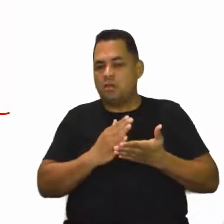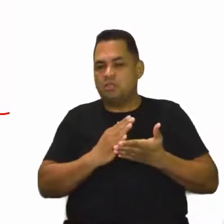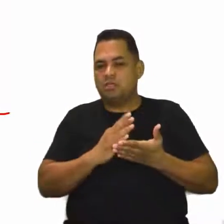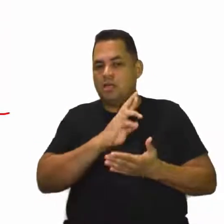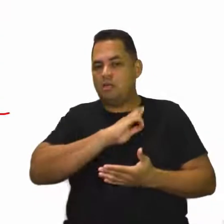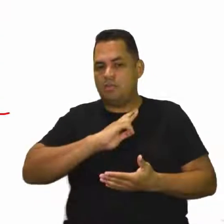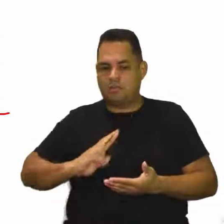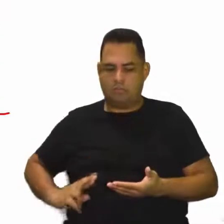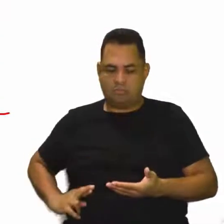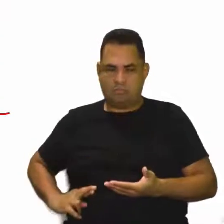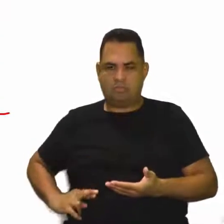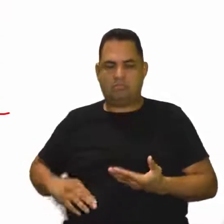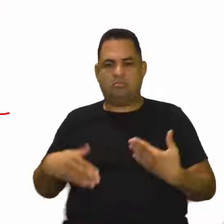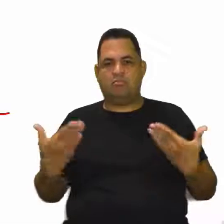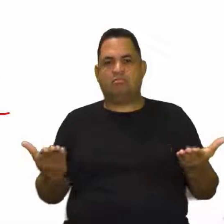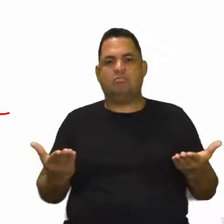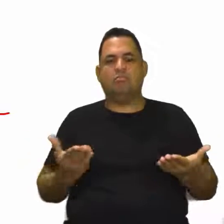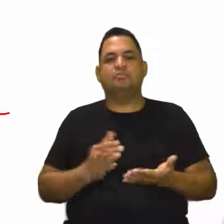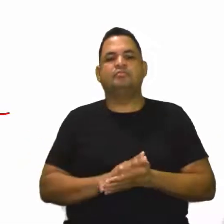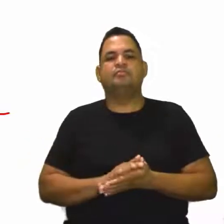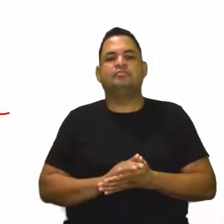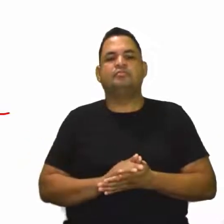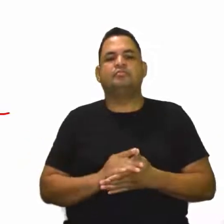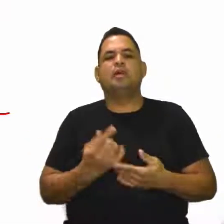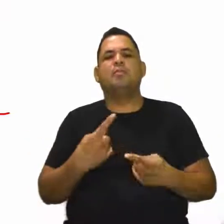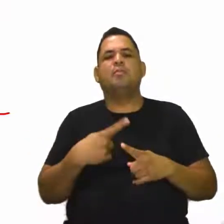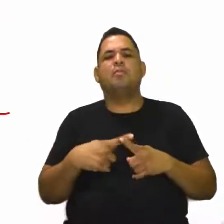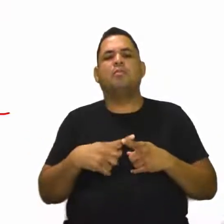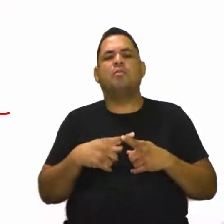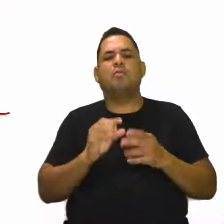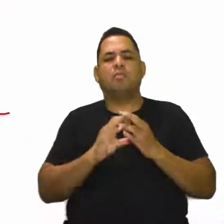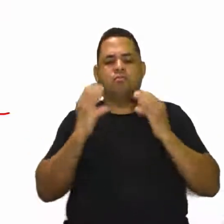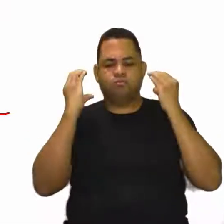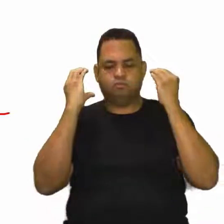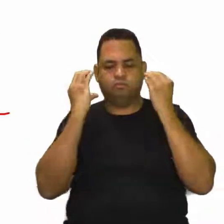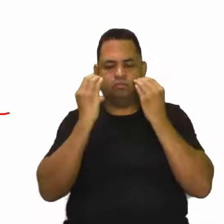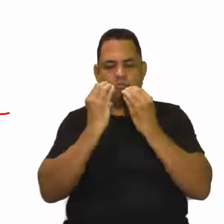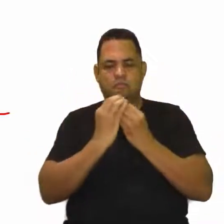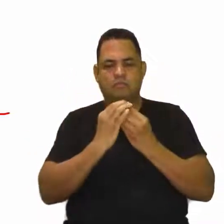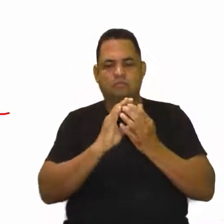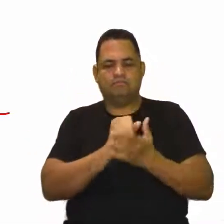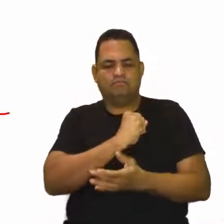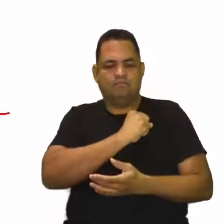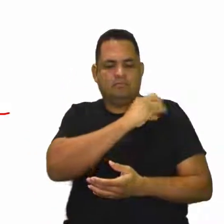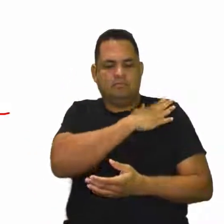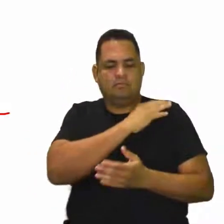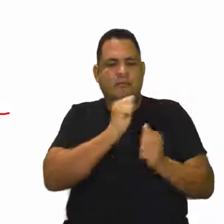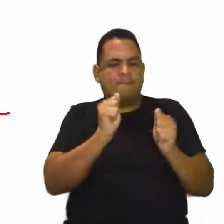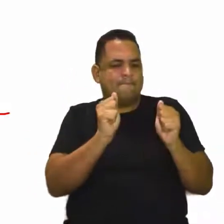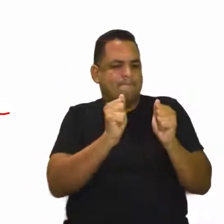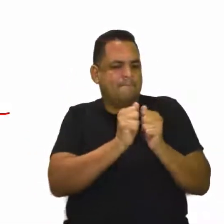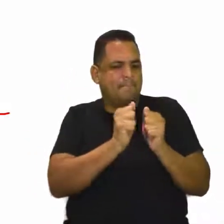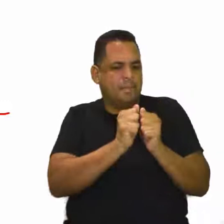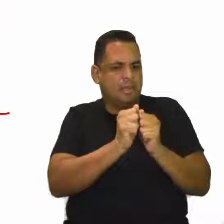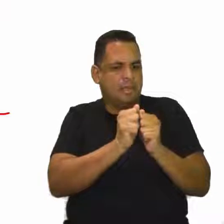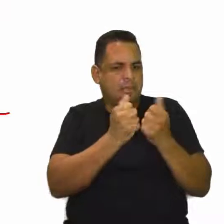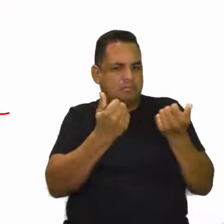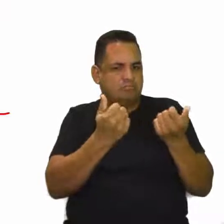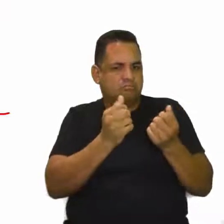republicano. E sabe por que o Marechal Deodoro? O Marechal Deodoro era um cara muito íntimo de Dom Pedro